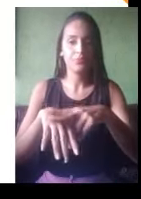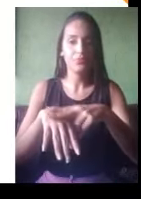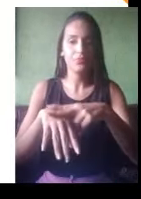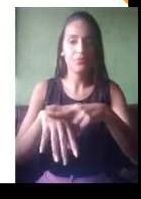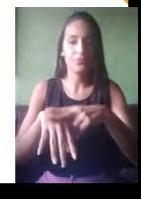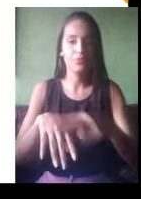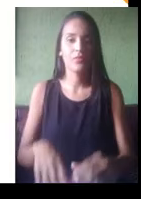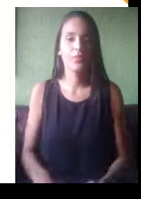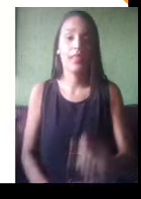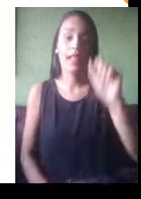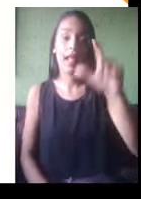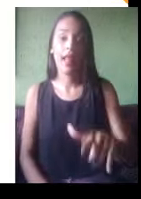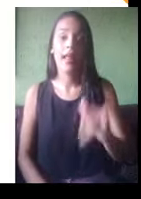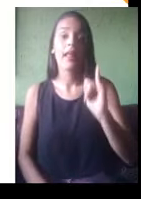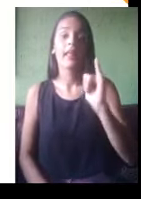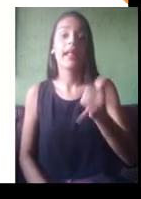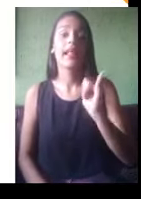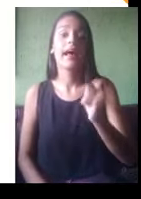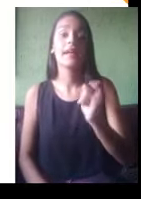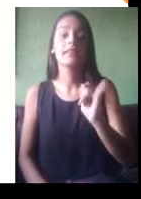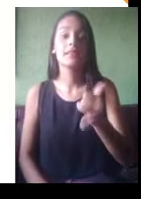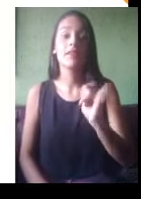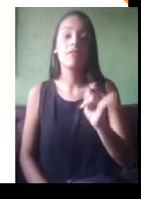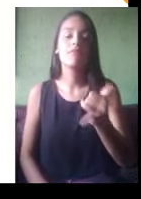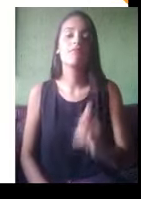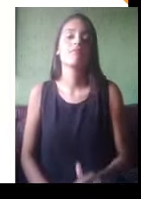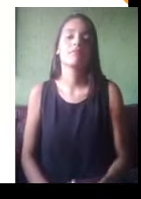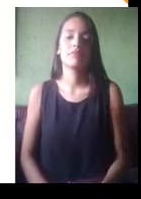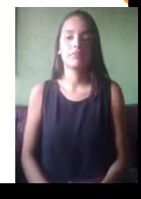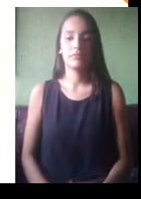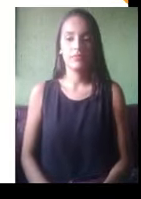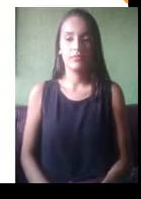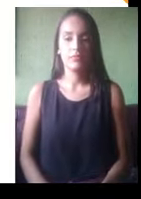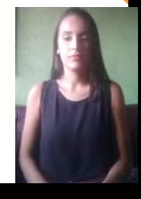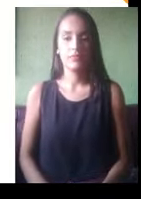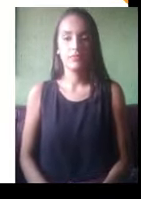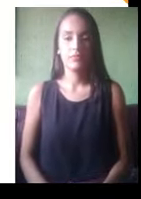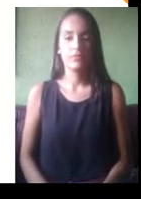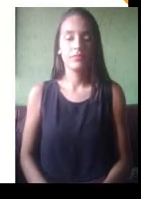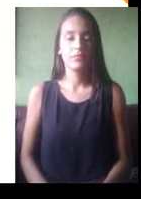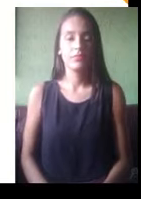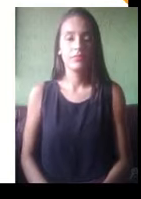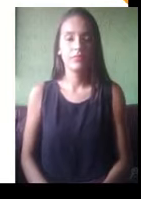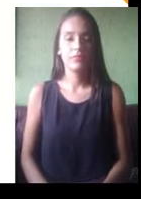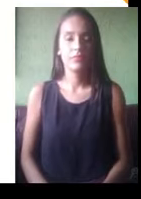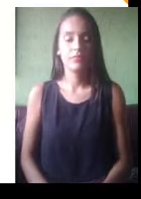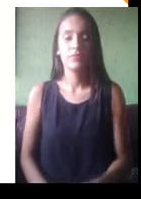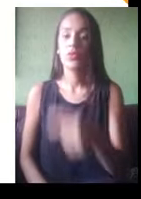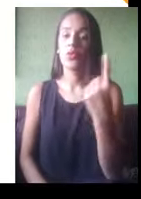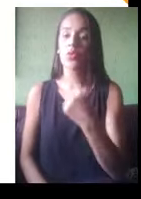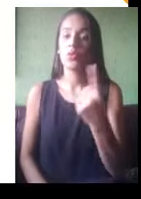entre os detritos. Quando achava alguma coisa, não examinava nem cheirava, engolia